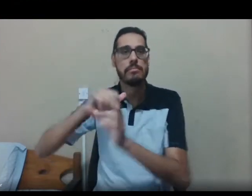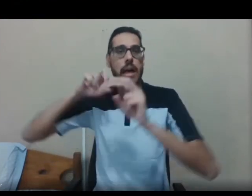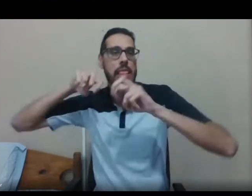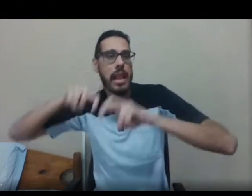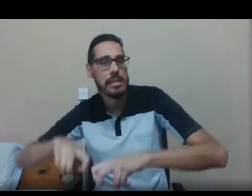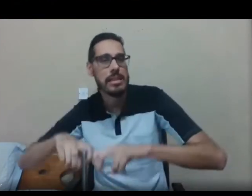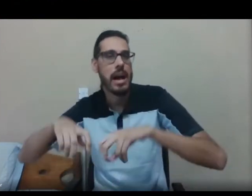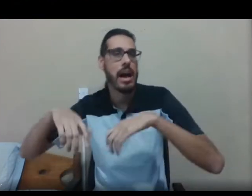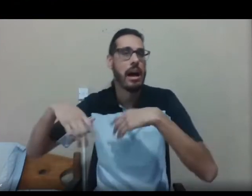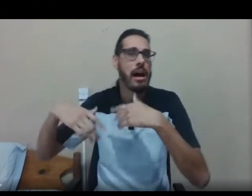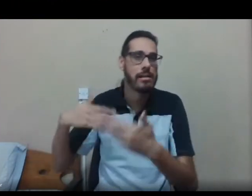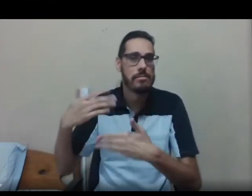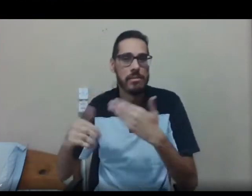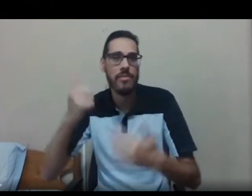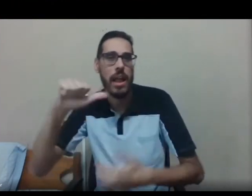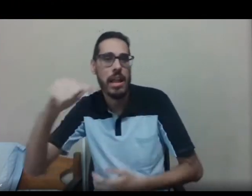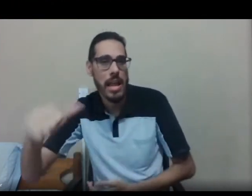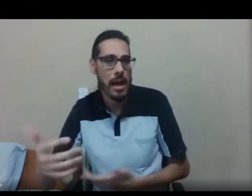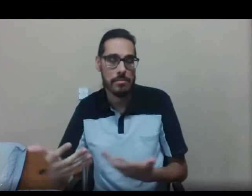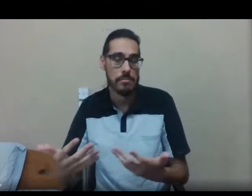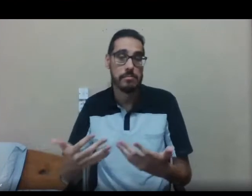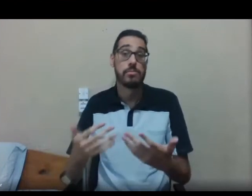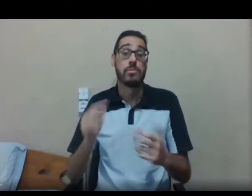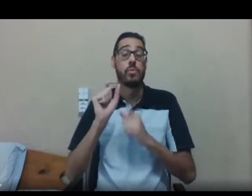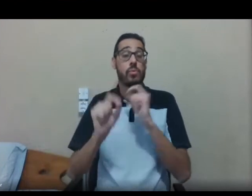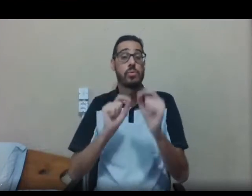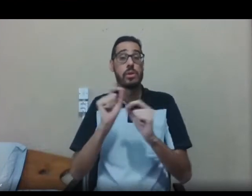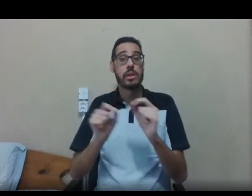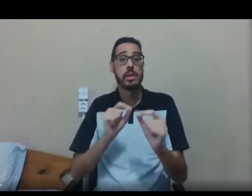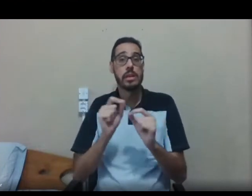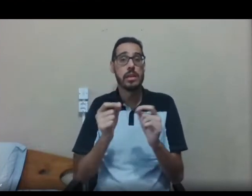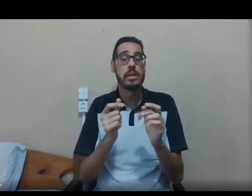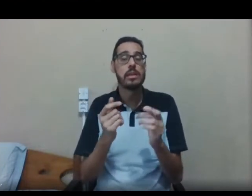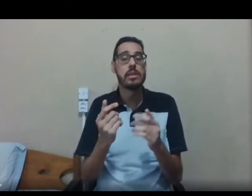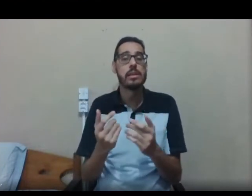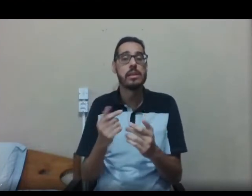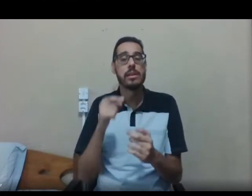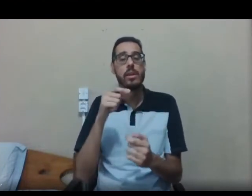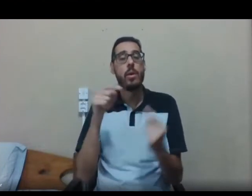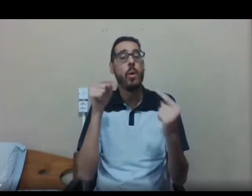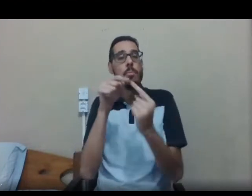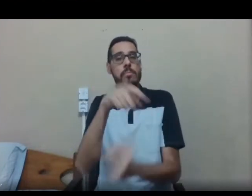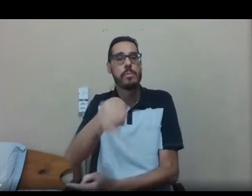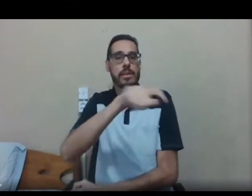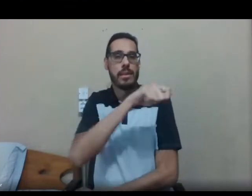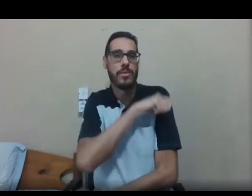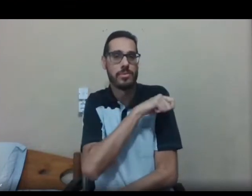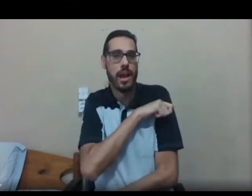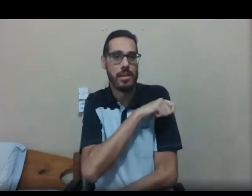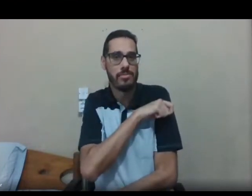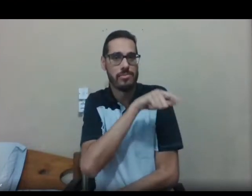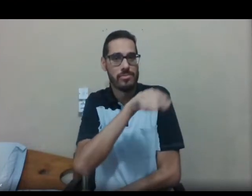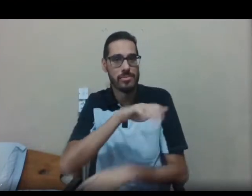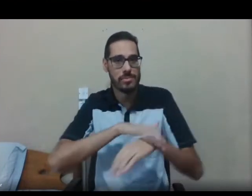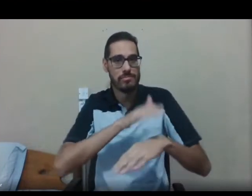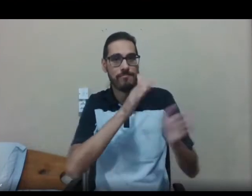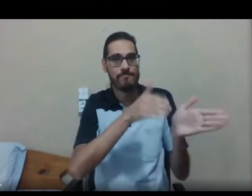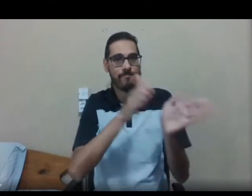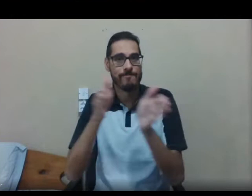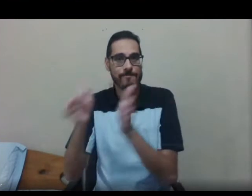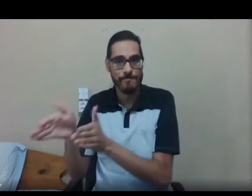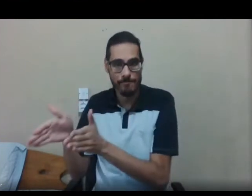espera que o estudante demonstre, né, domínio nessa atividade que ele desenvolveu?